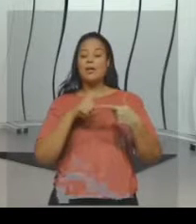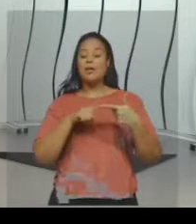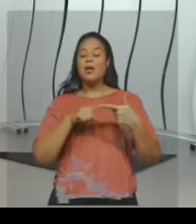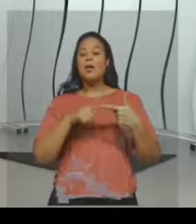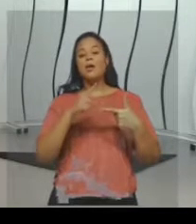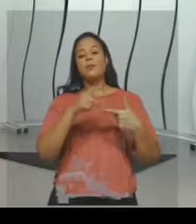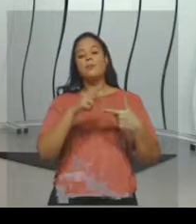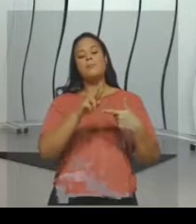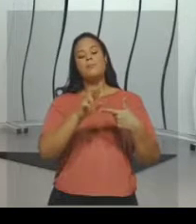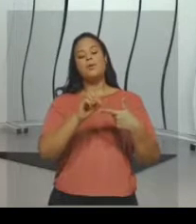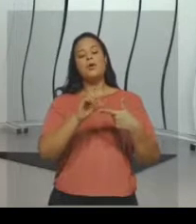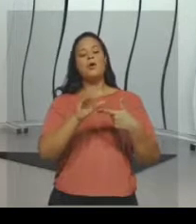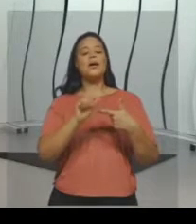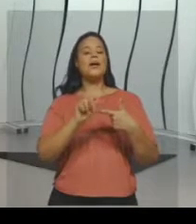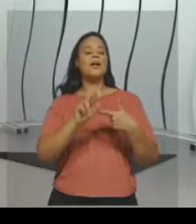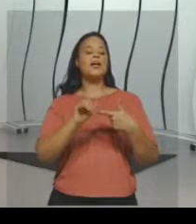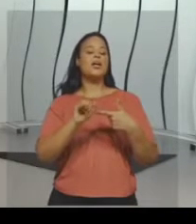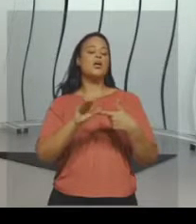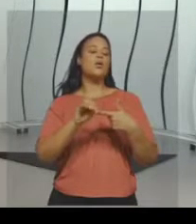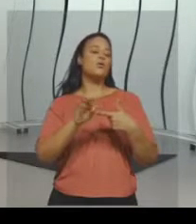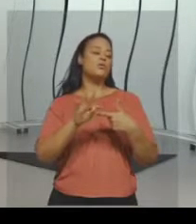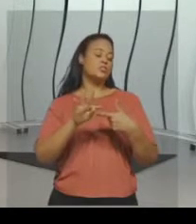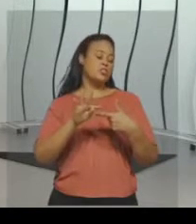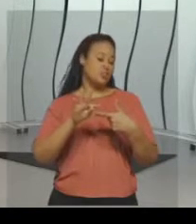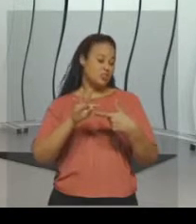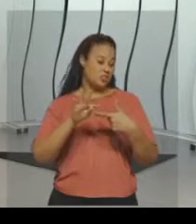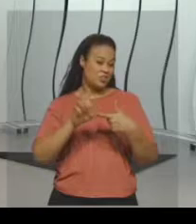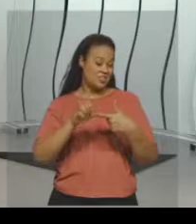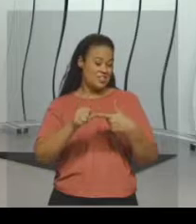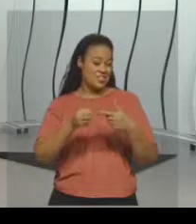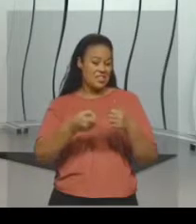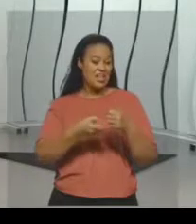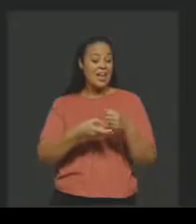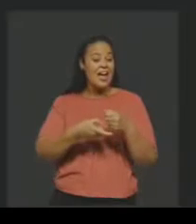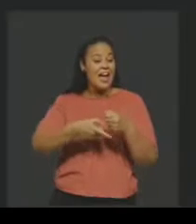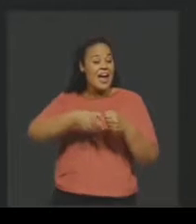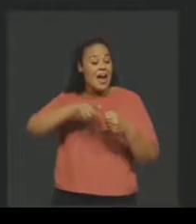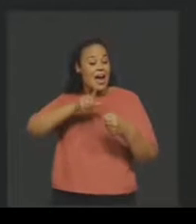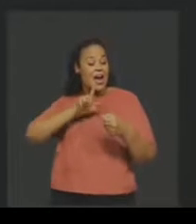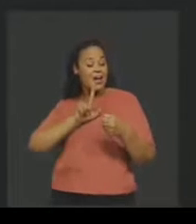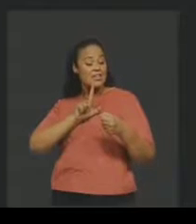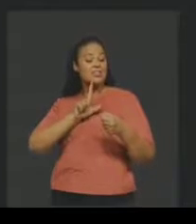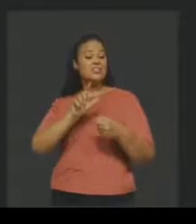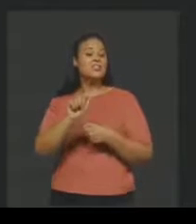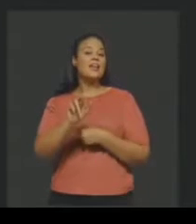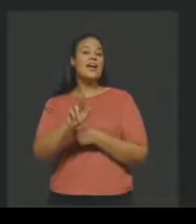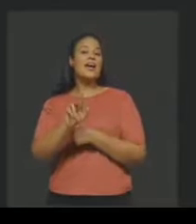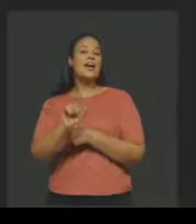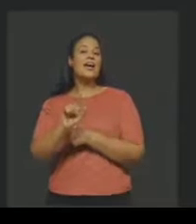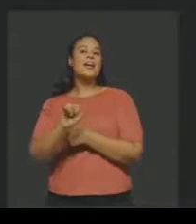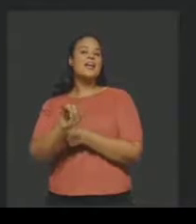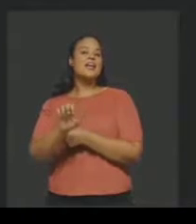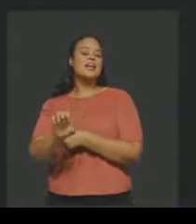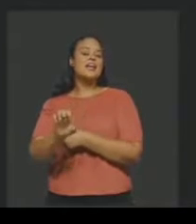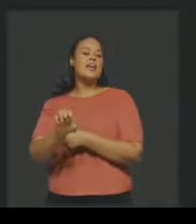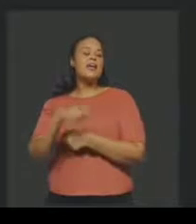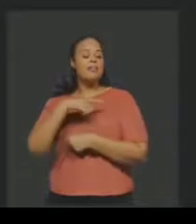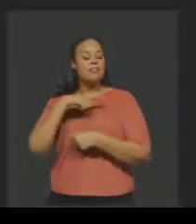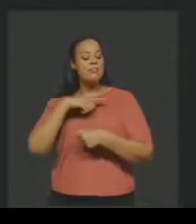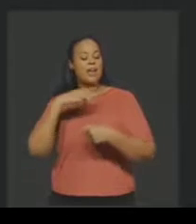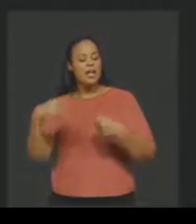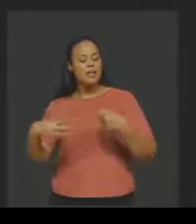procariontes. Procariontes, pró de que vem antes, de cário. Cariontes é de carioteca, de ter núcleo.